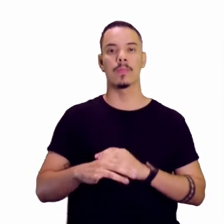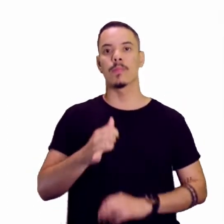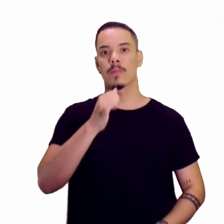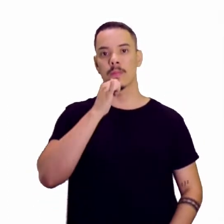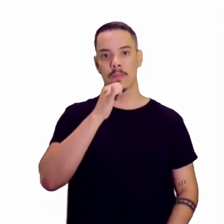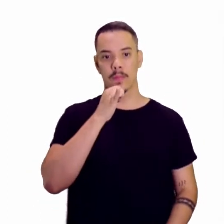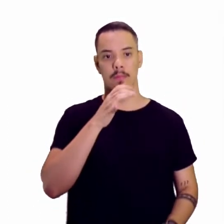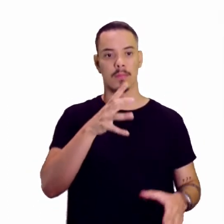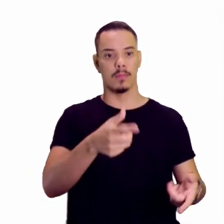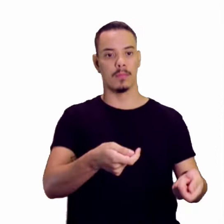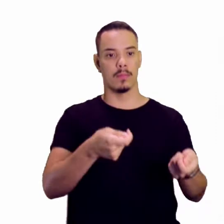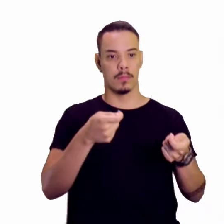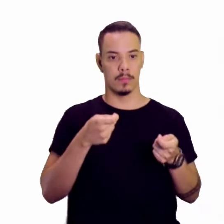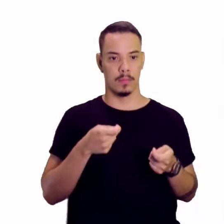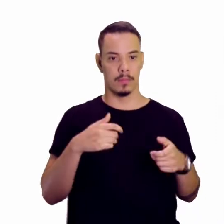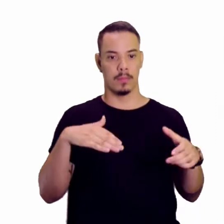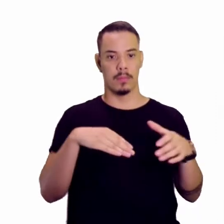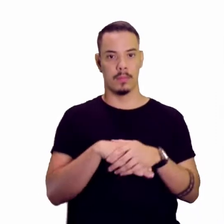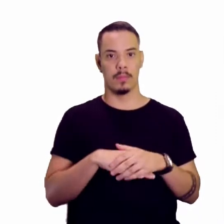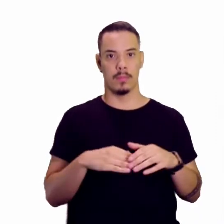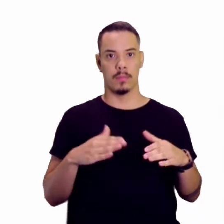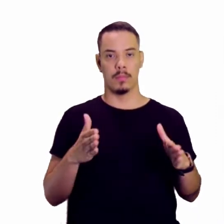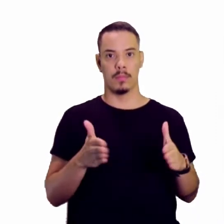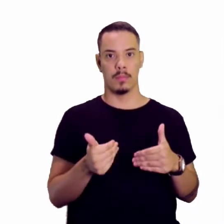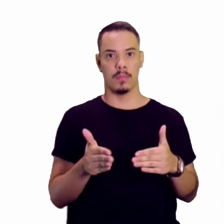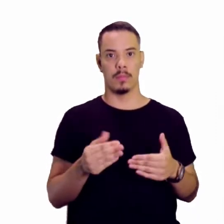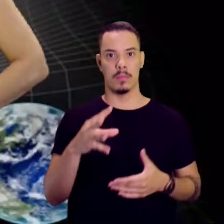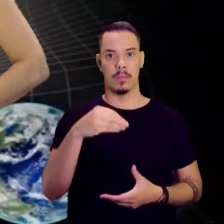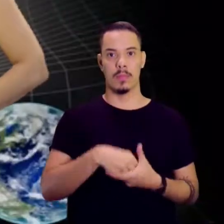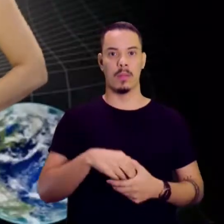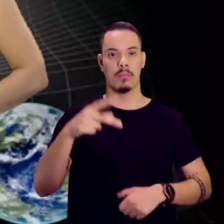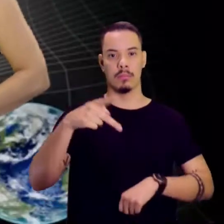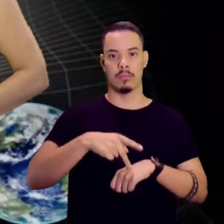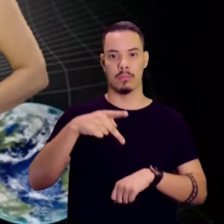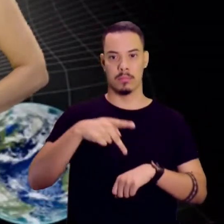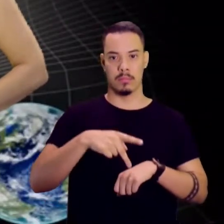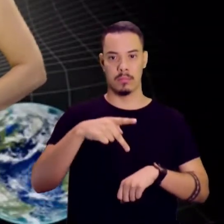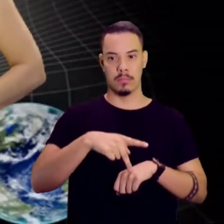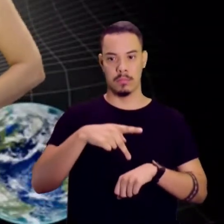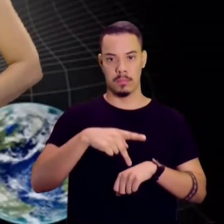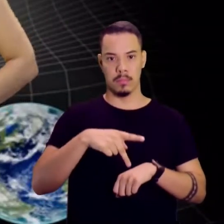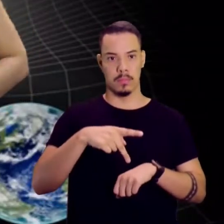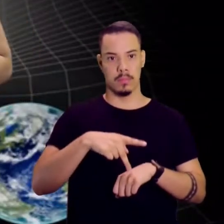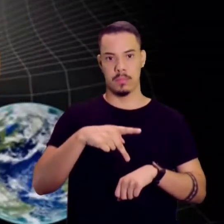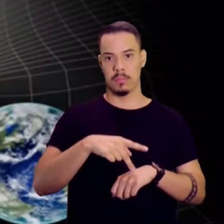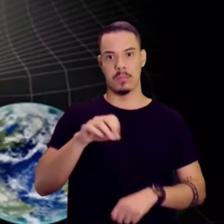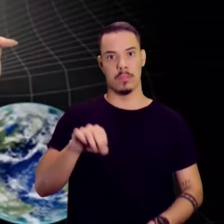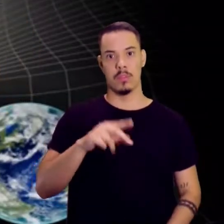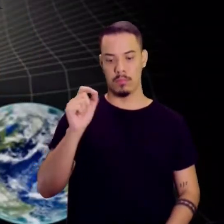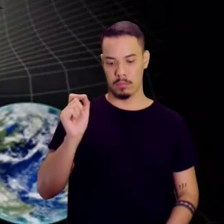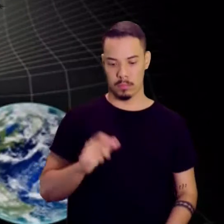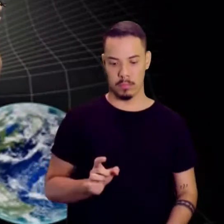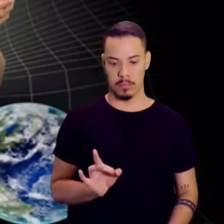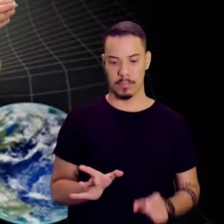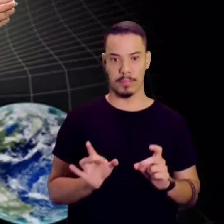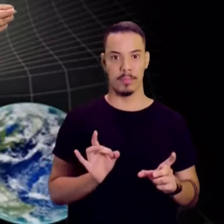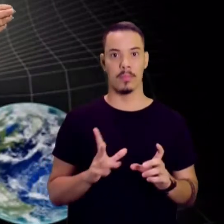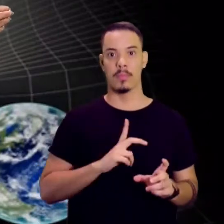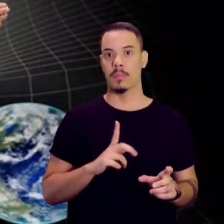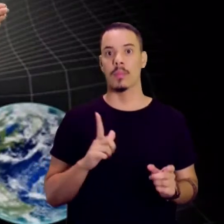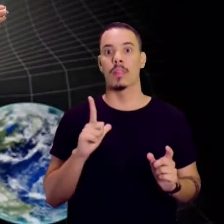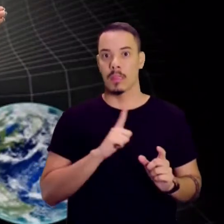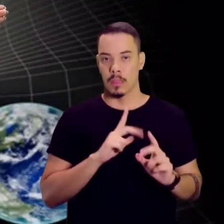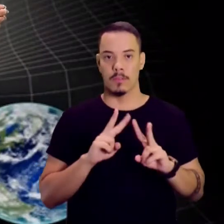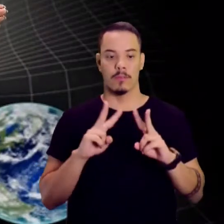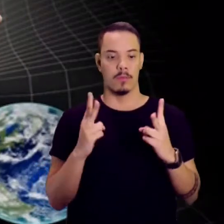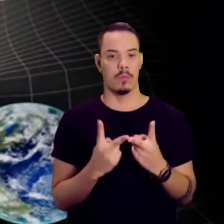Agora pega uma caixa de sapato com pedras dentro, ou cheia de bolinha de gude. Né? Qual é a diferença aí? A gente tem o mesmo